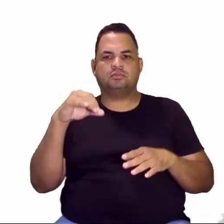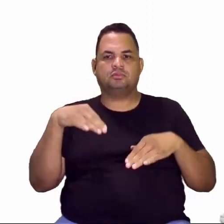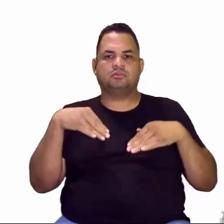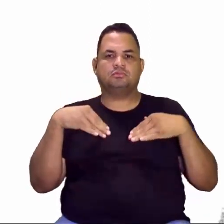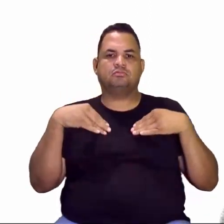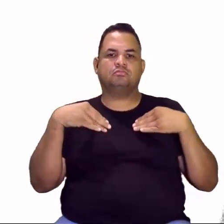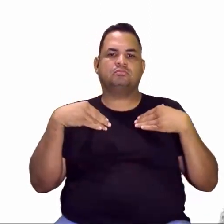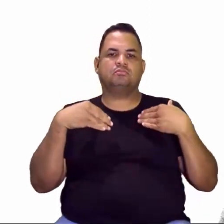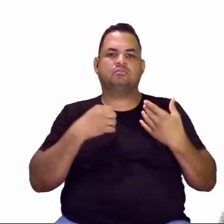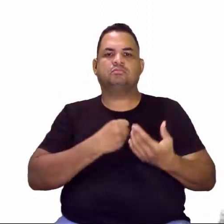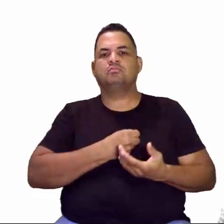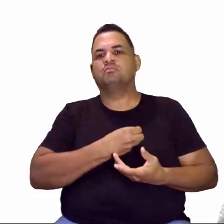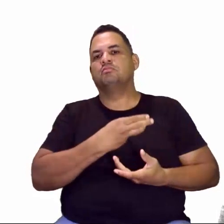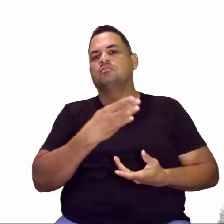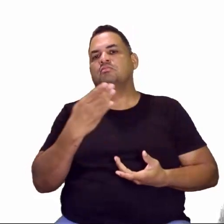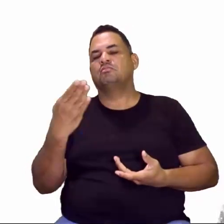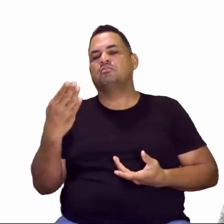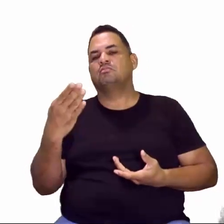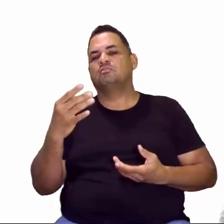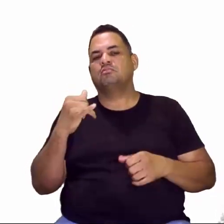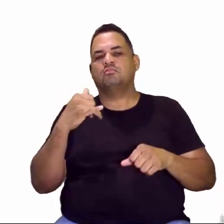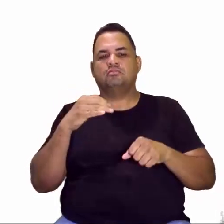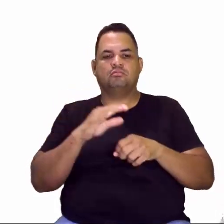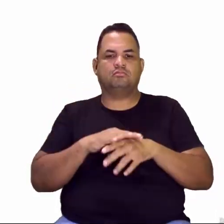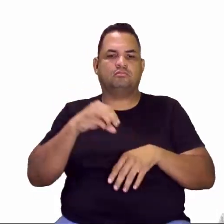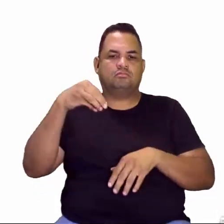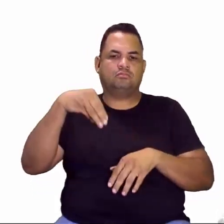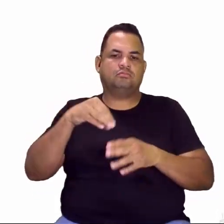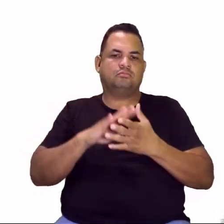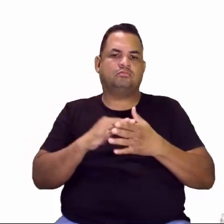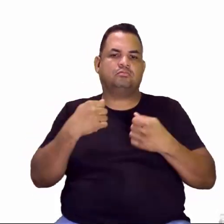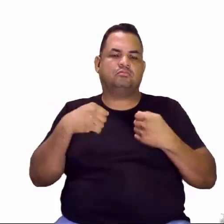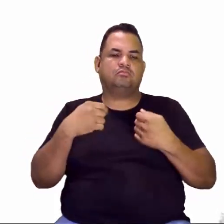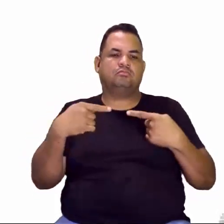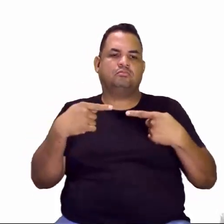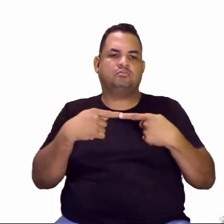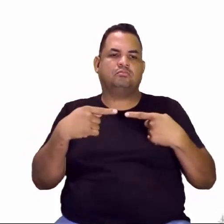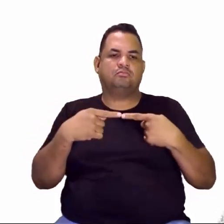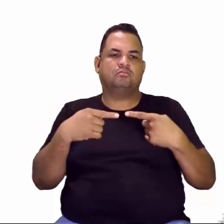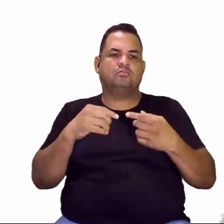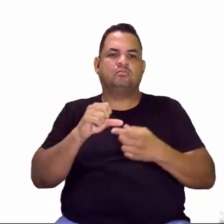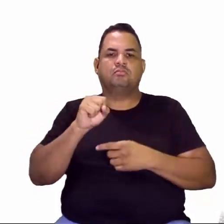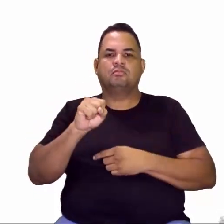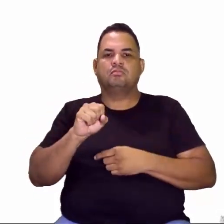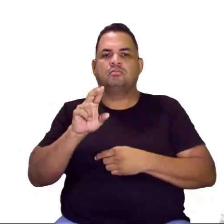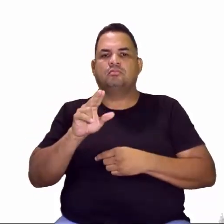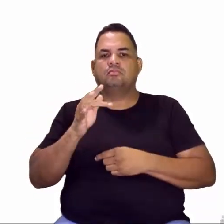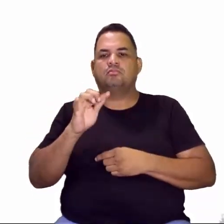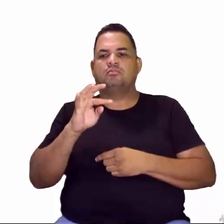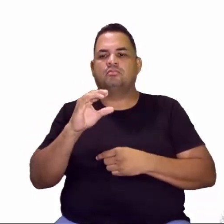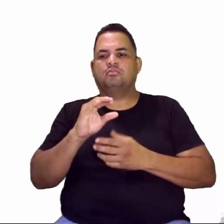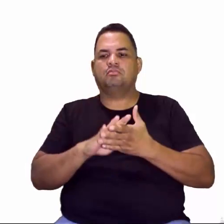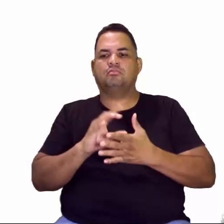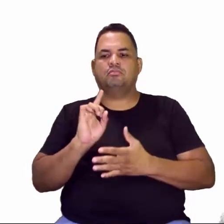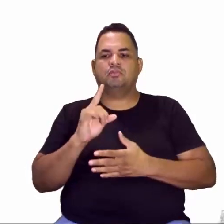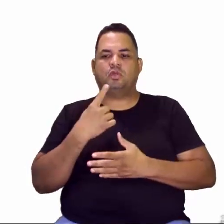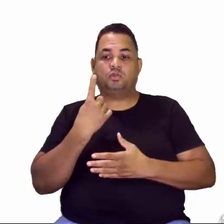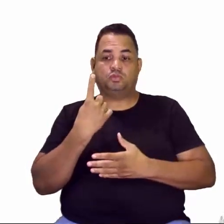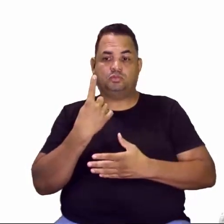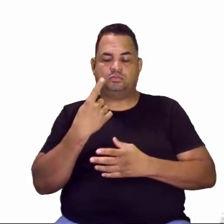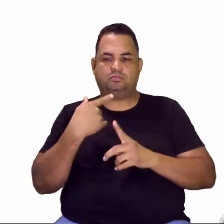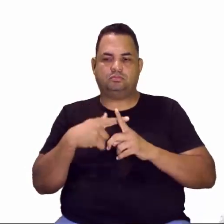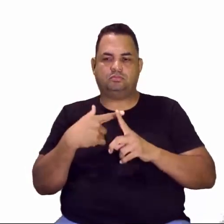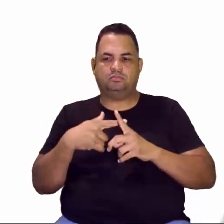Então, quantos metais M eu vou precisar para se ligar ao nosso sulfeto? Só um, porque